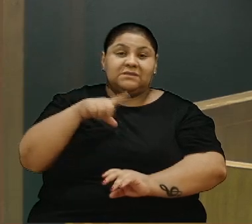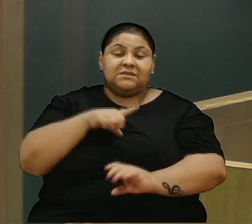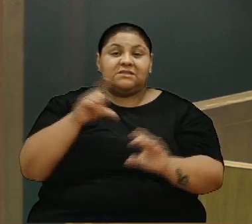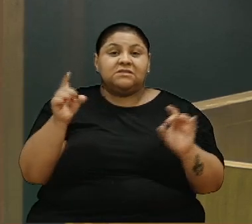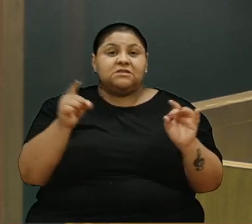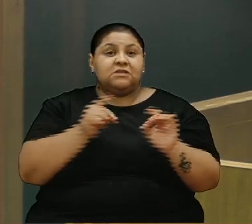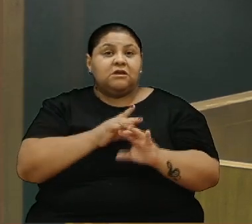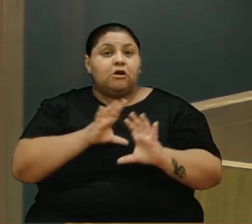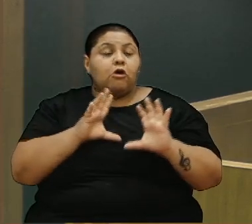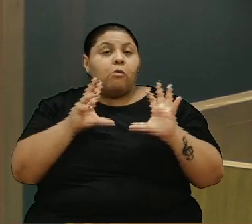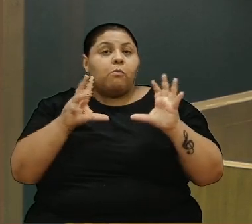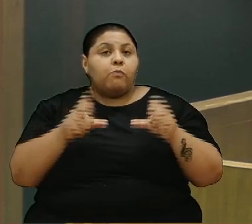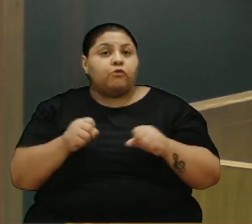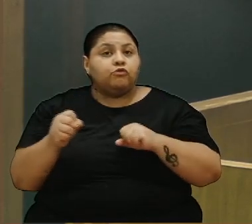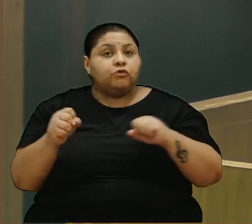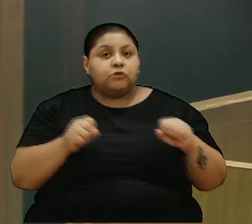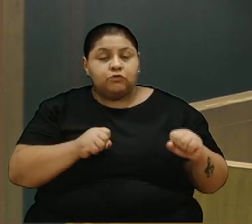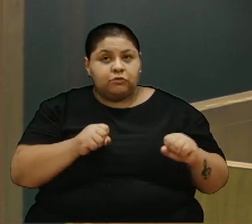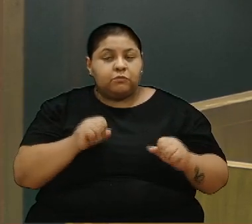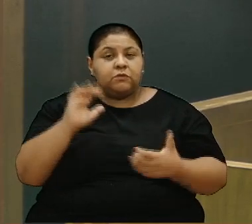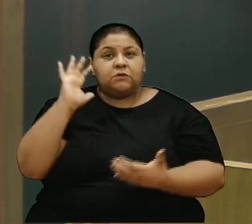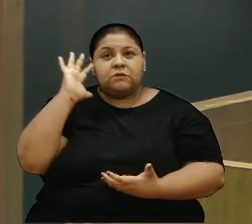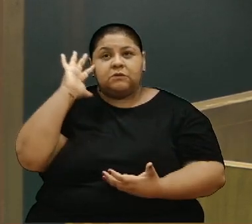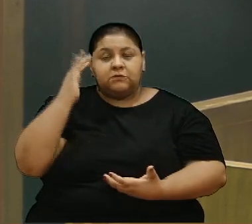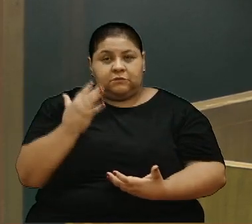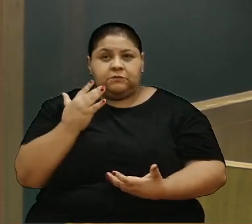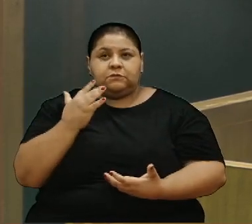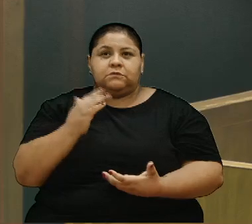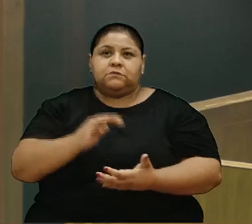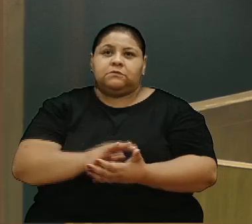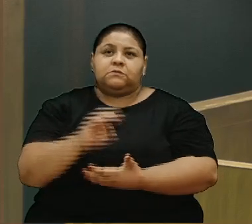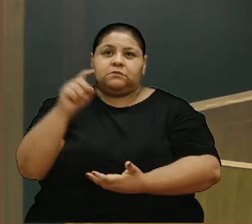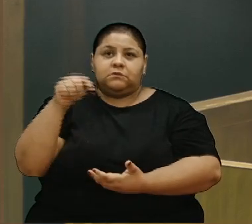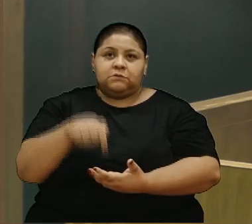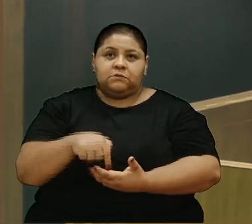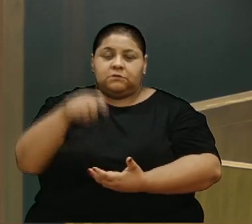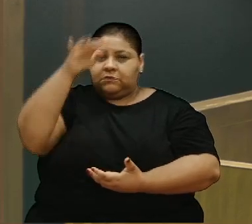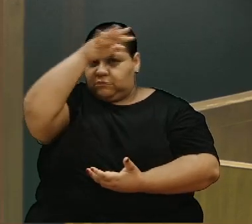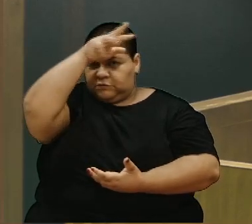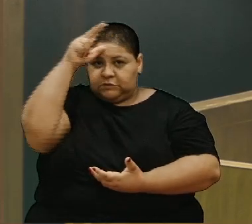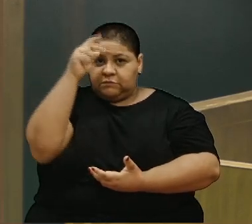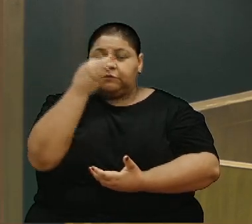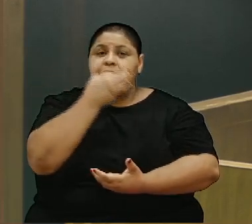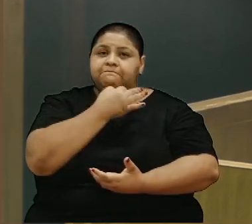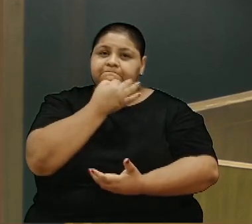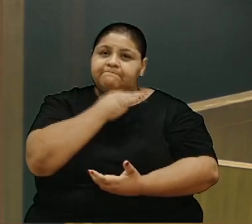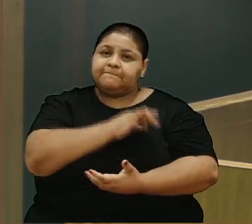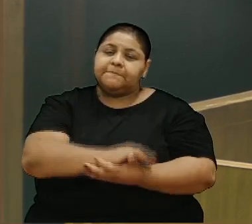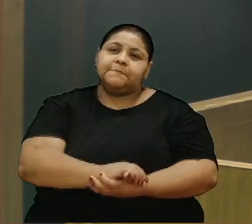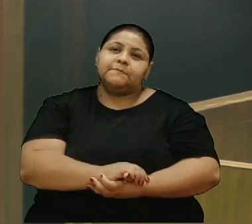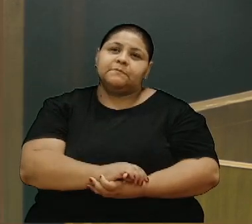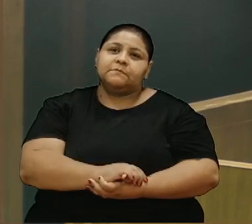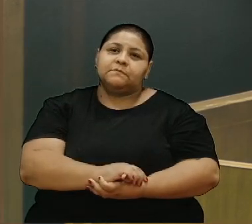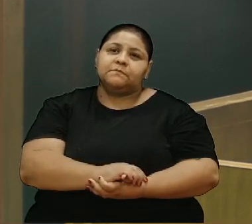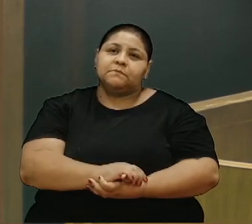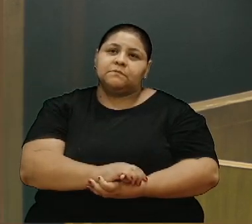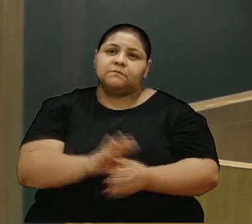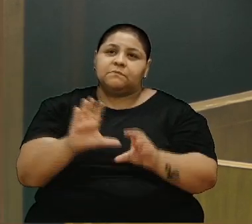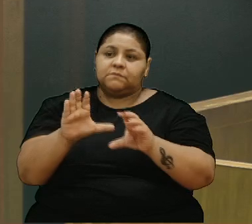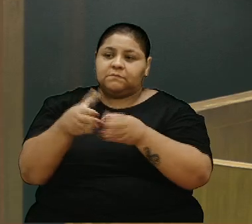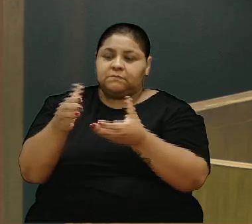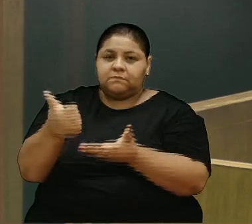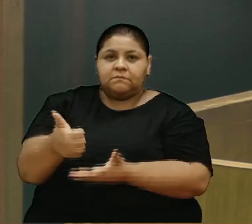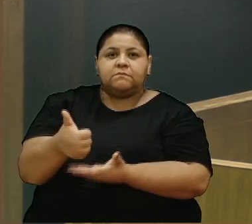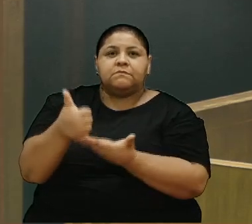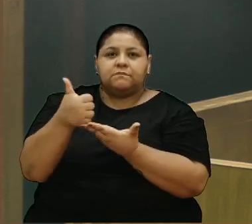para tudo que possa, porventura, acontecer aqui no nosso município de Caxias do Sul. Então, essa frente parlamentar,